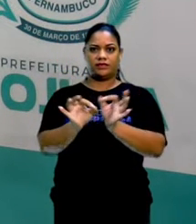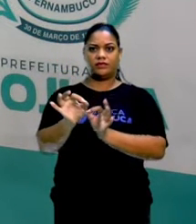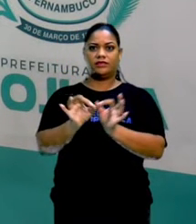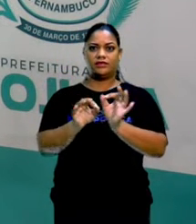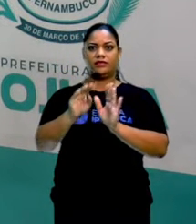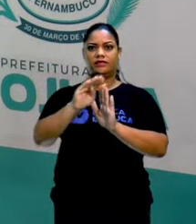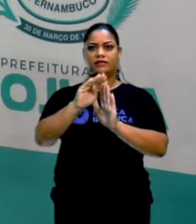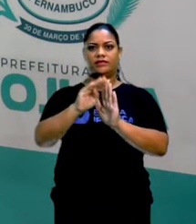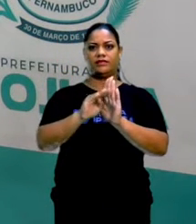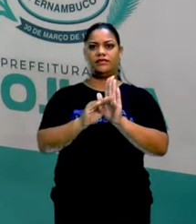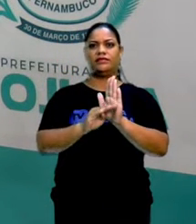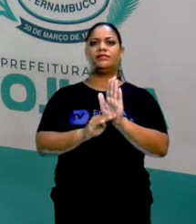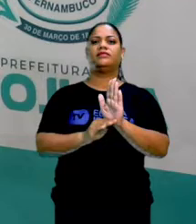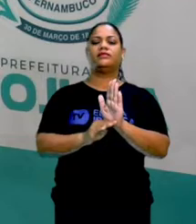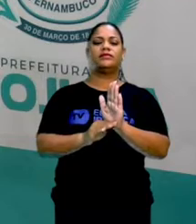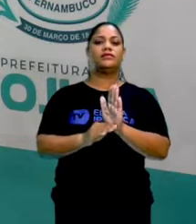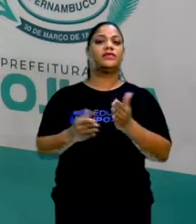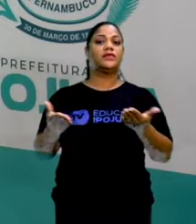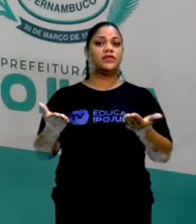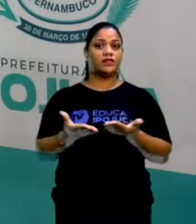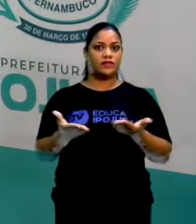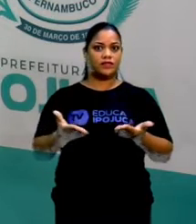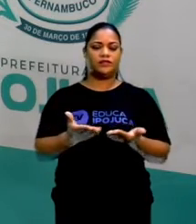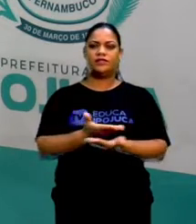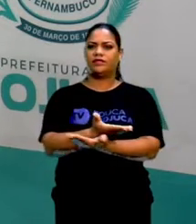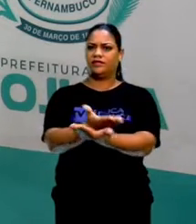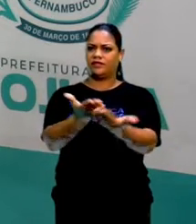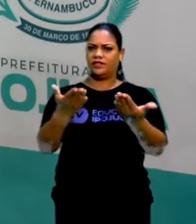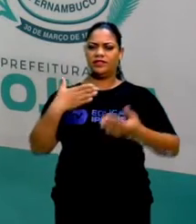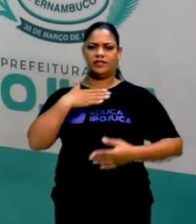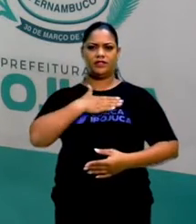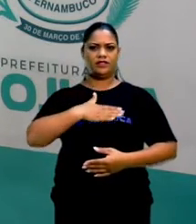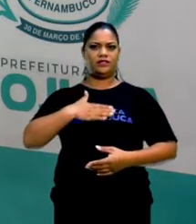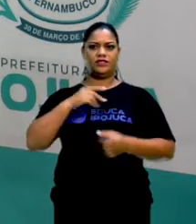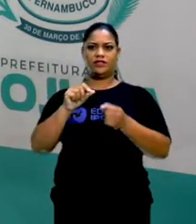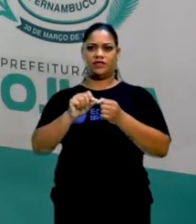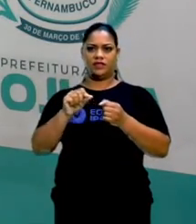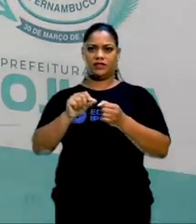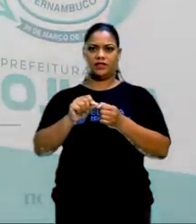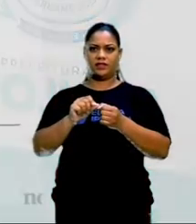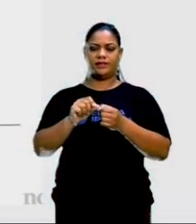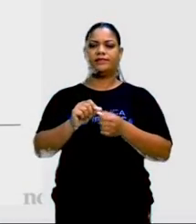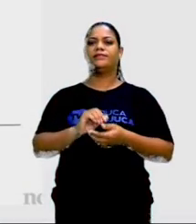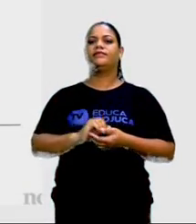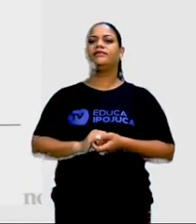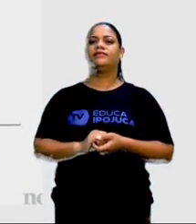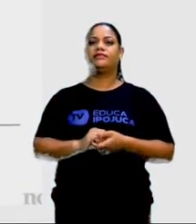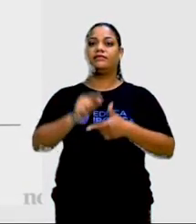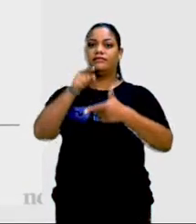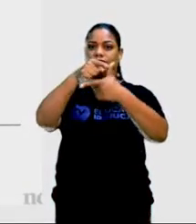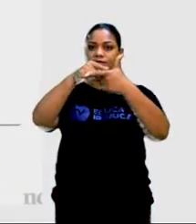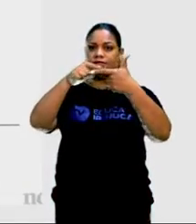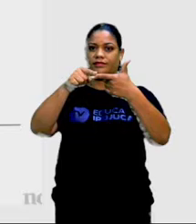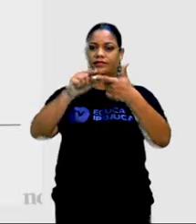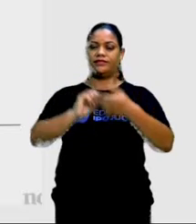operações. E hoje eu trouxe, né, umas operações que vocês gostam de fazer, que é a divisão. Vamos prestar atenção